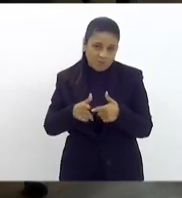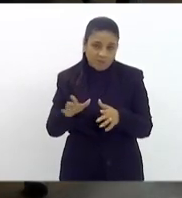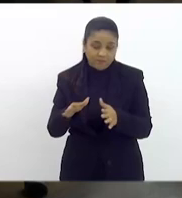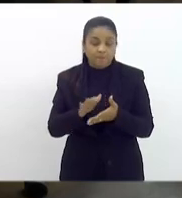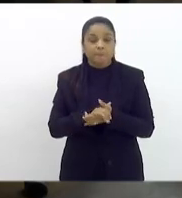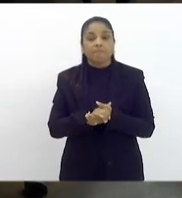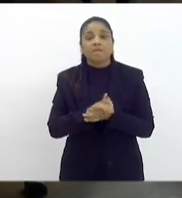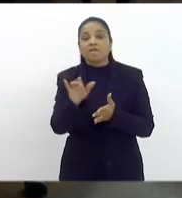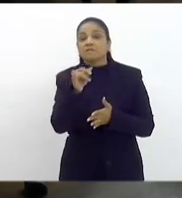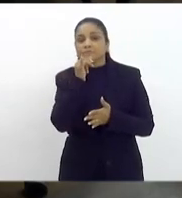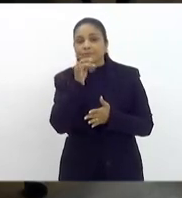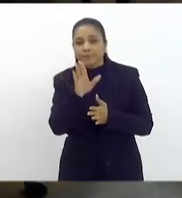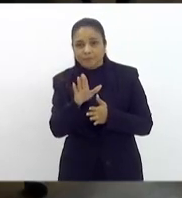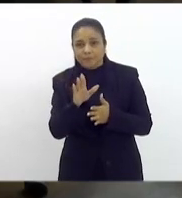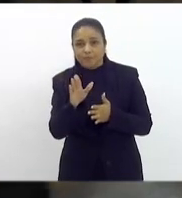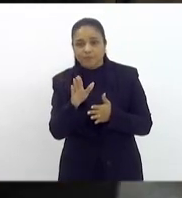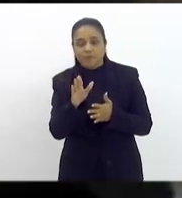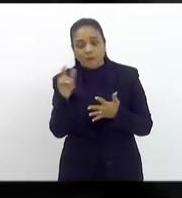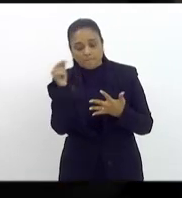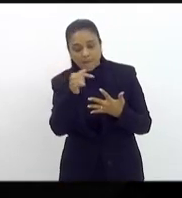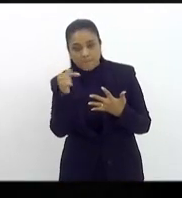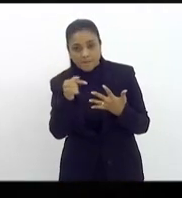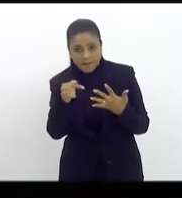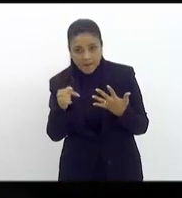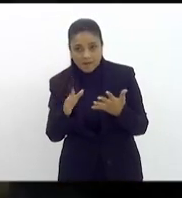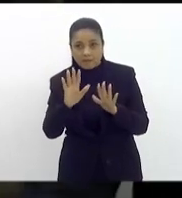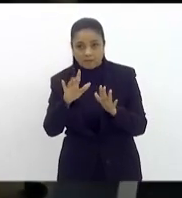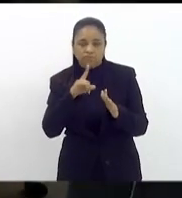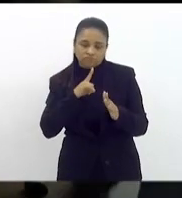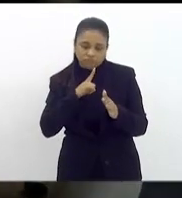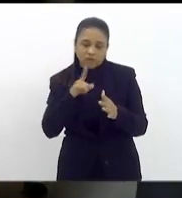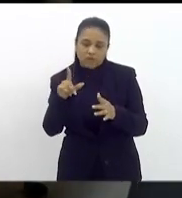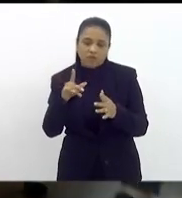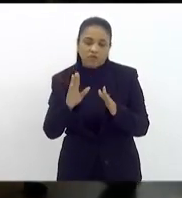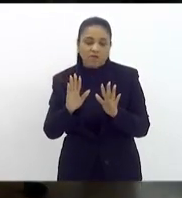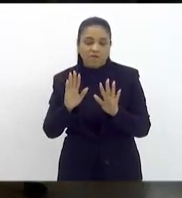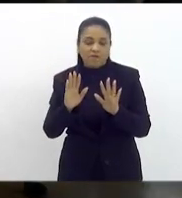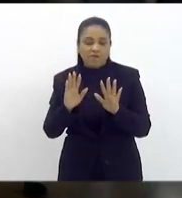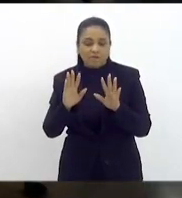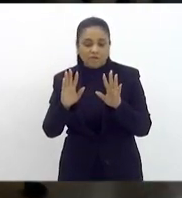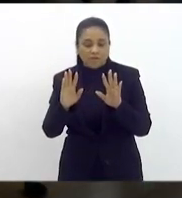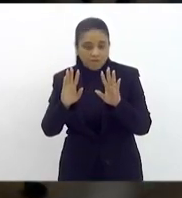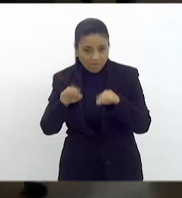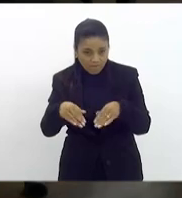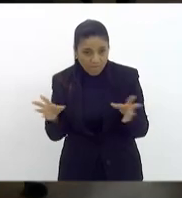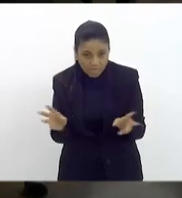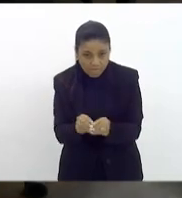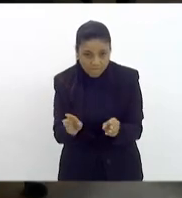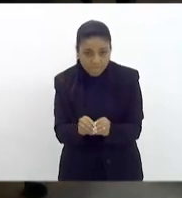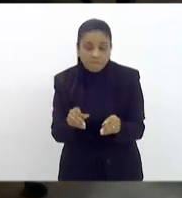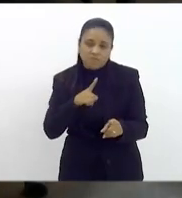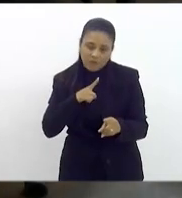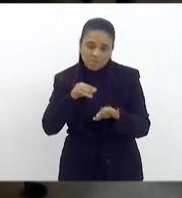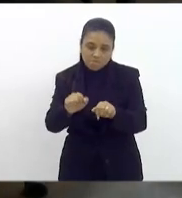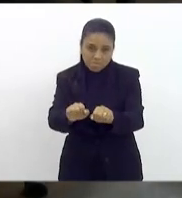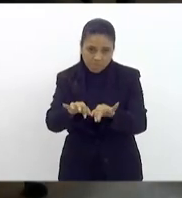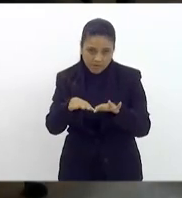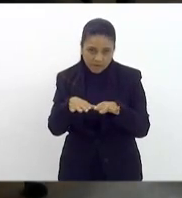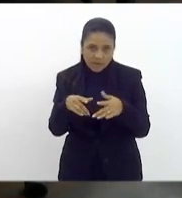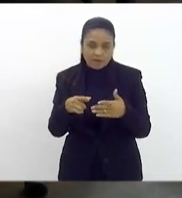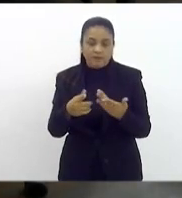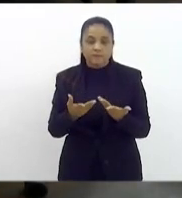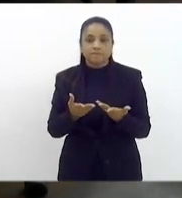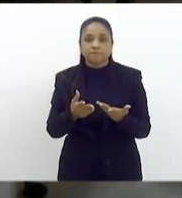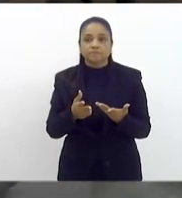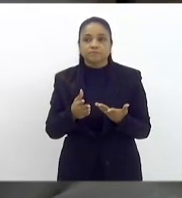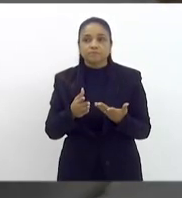questões que é importante. Eu sei que Vossa Excelência está caminhando para o término da sessão, até porque a gente tem plenário. Mas, antes de dar a